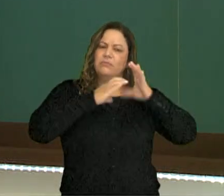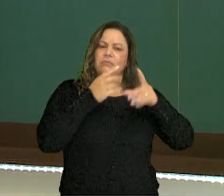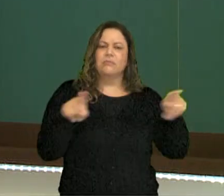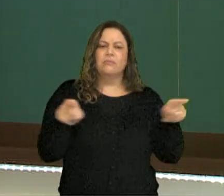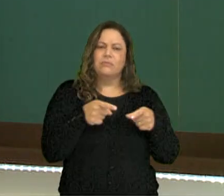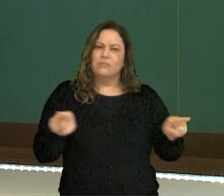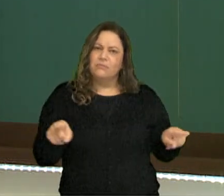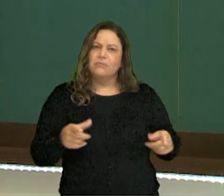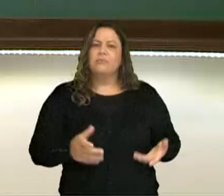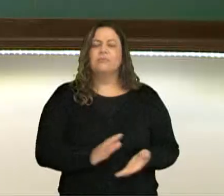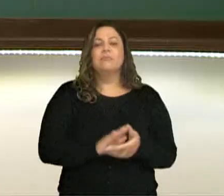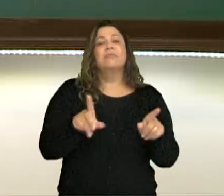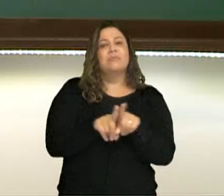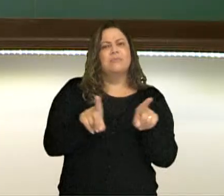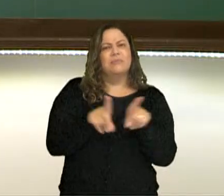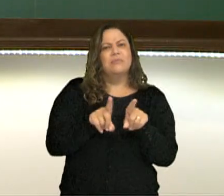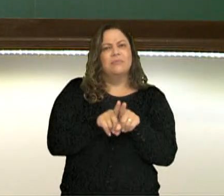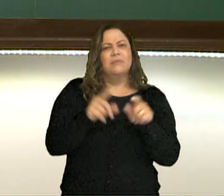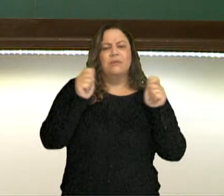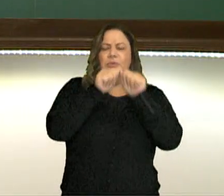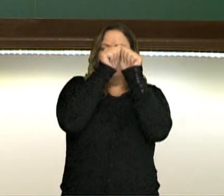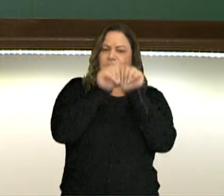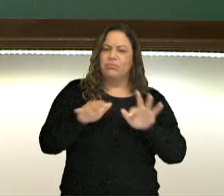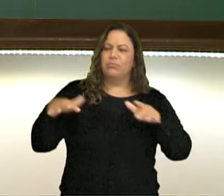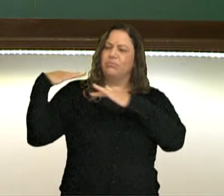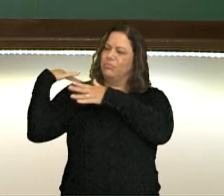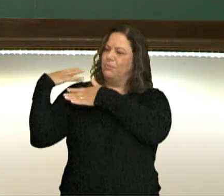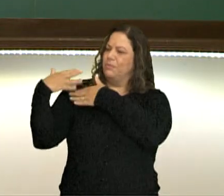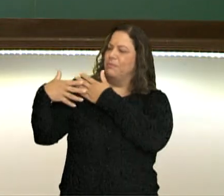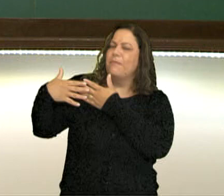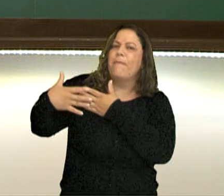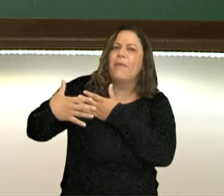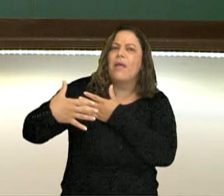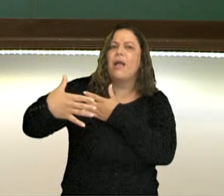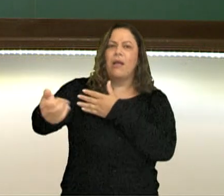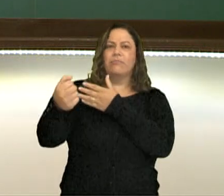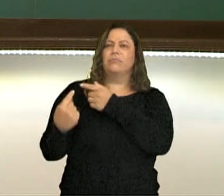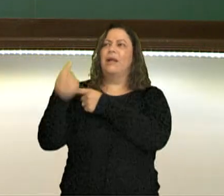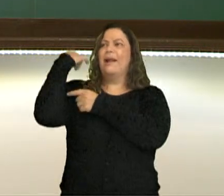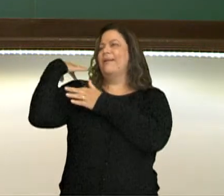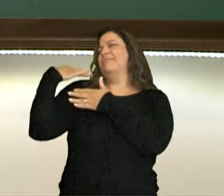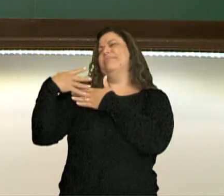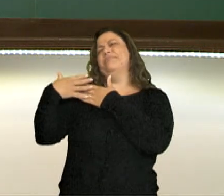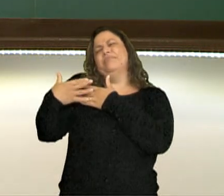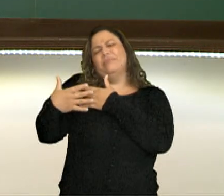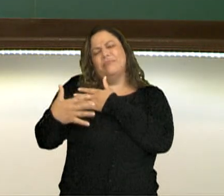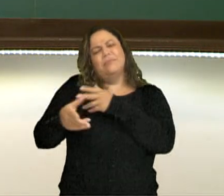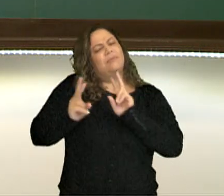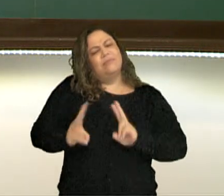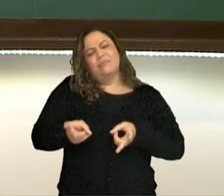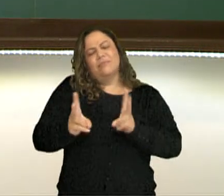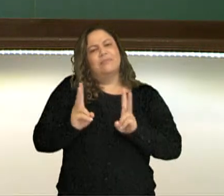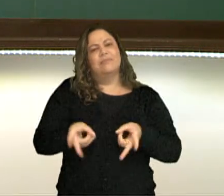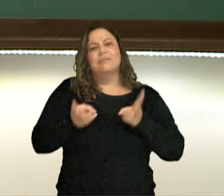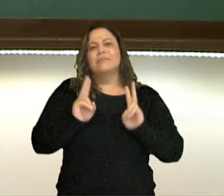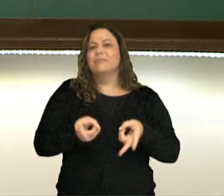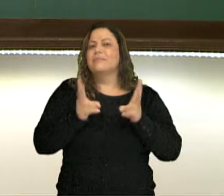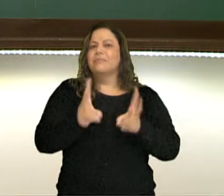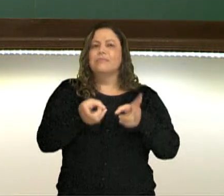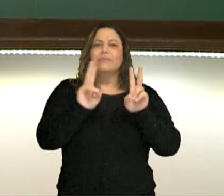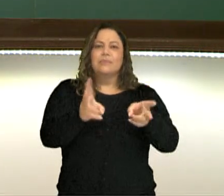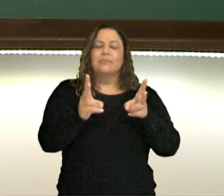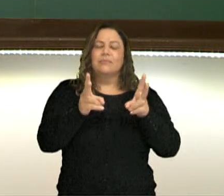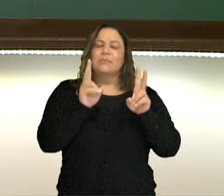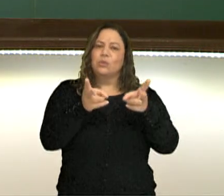música. E também para que ela se perpetue no tempo, né? Porque ela possa ultrapassar a barreira do tempo, ser tocada, né, muito tempo